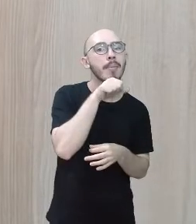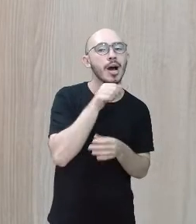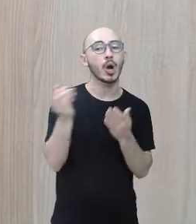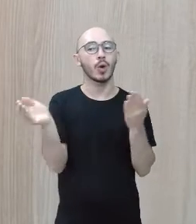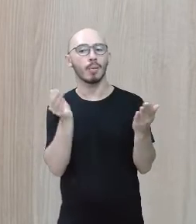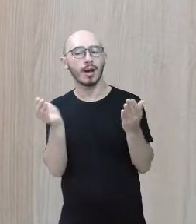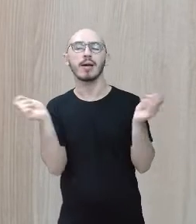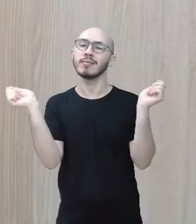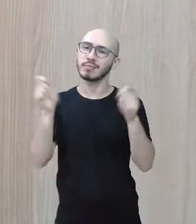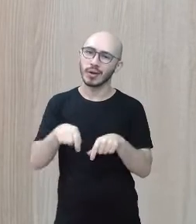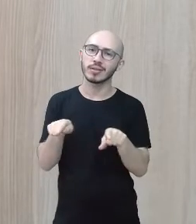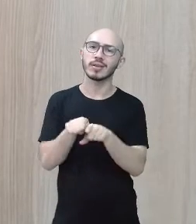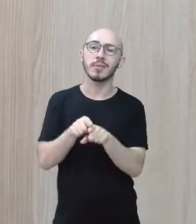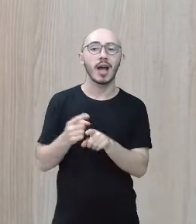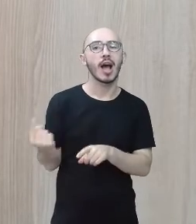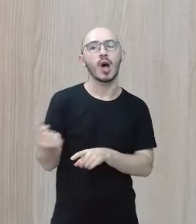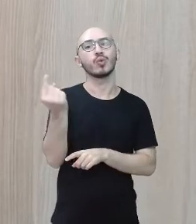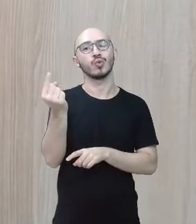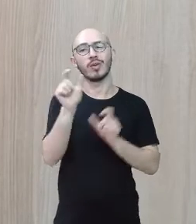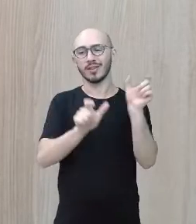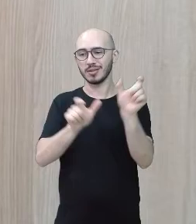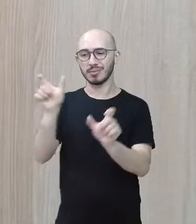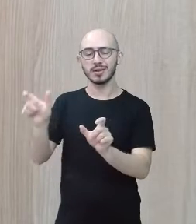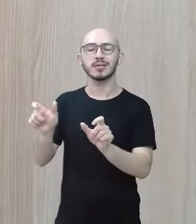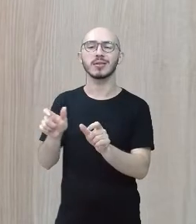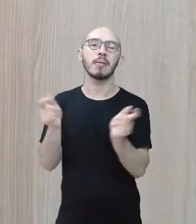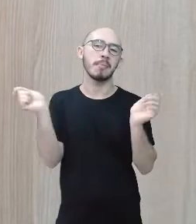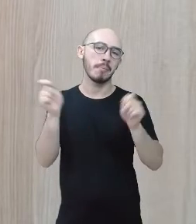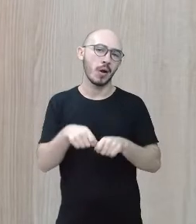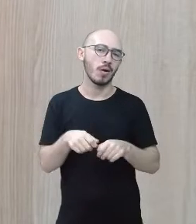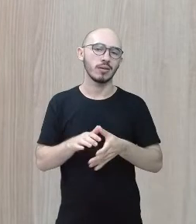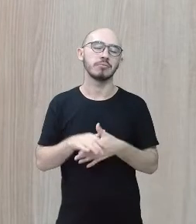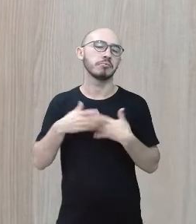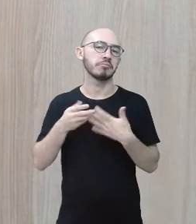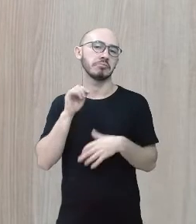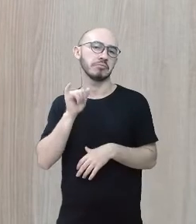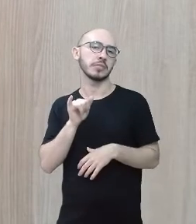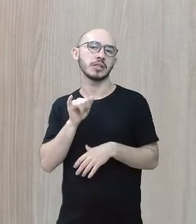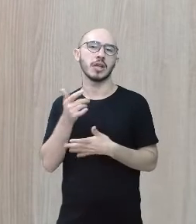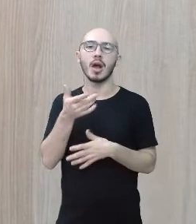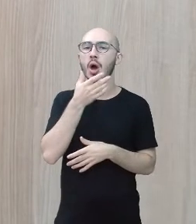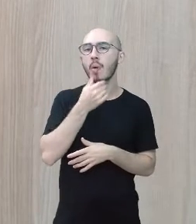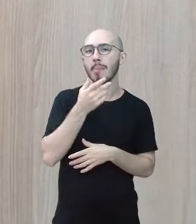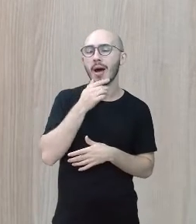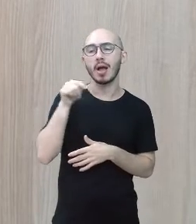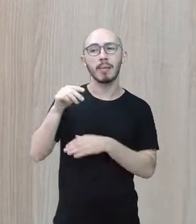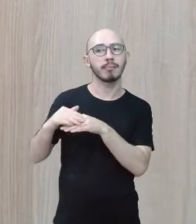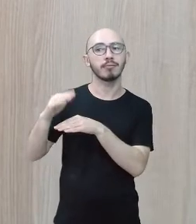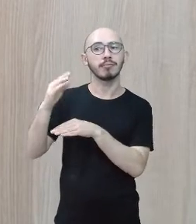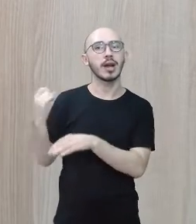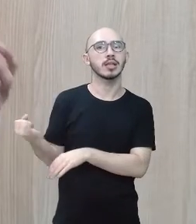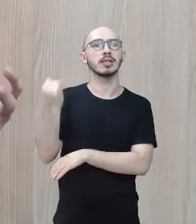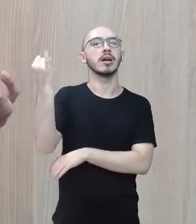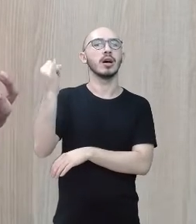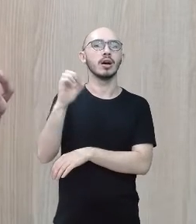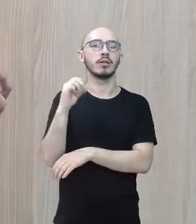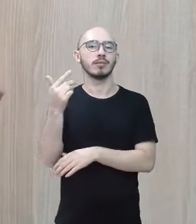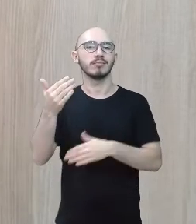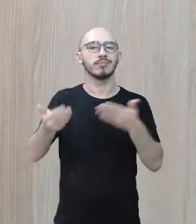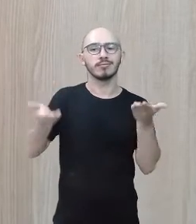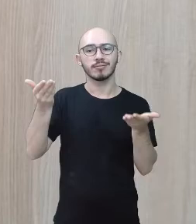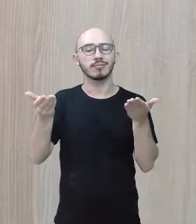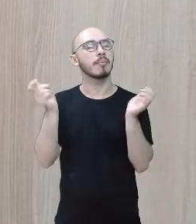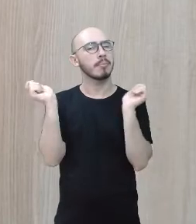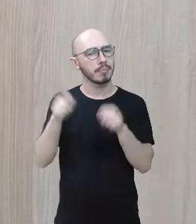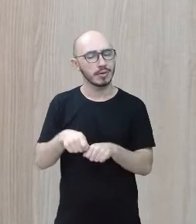pode comparar aí a altura. Será que a altura dos familiares aí do meu pai é maior ou é menor do que o da minha mãe?